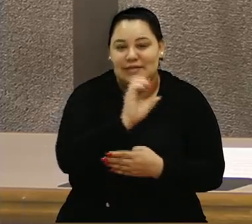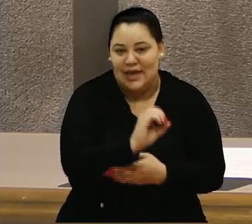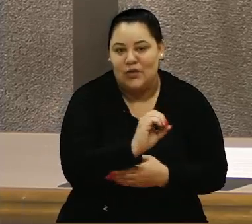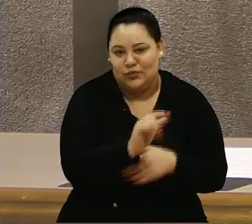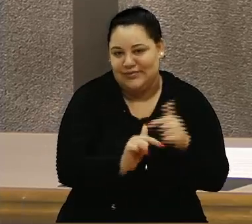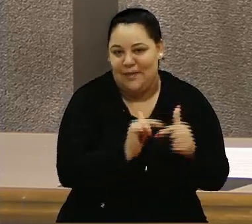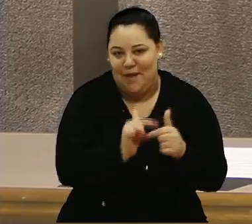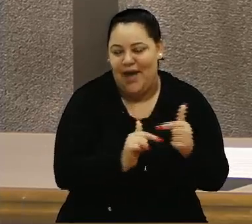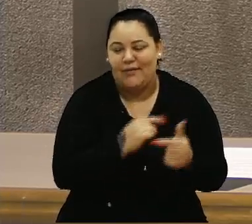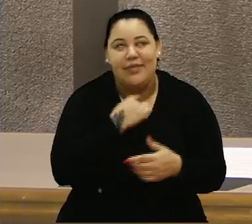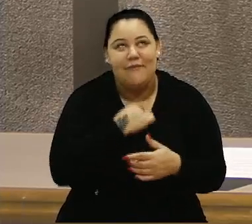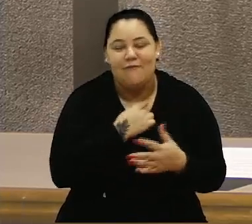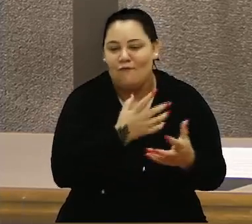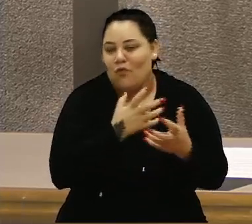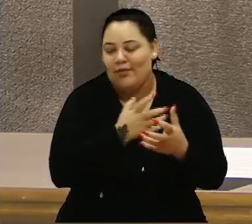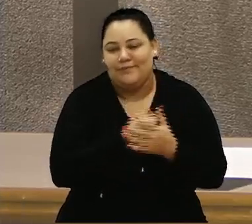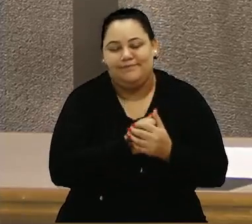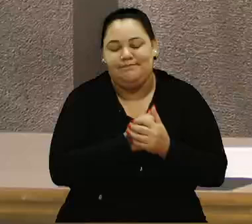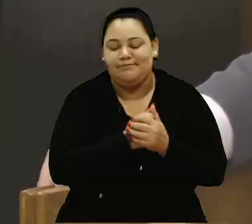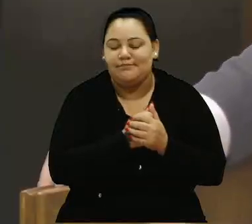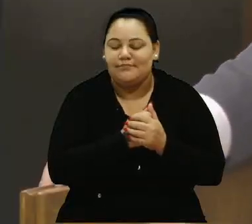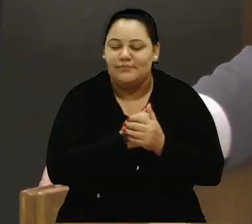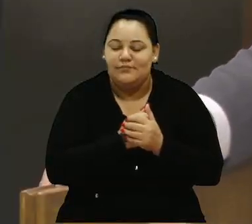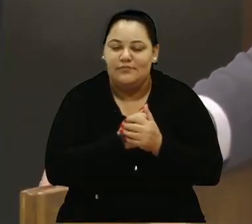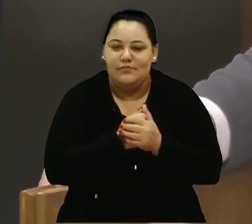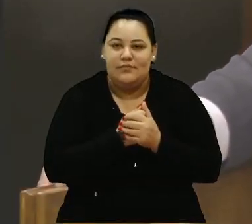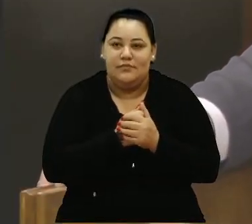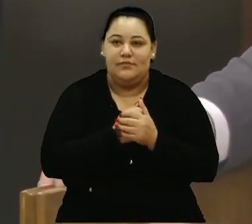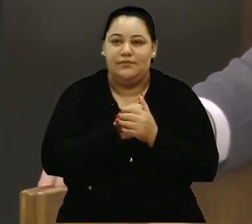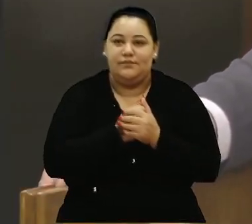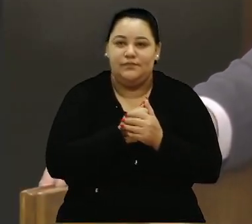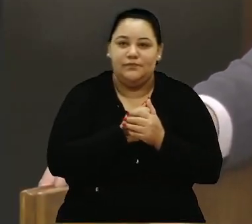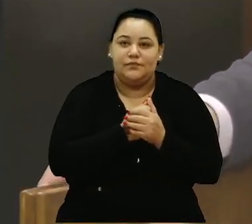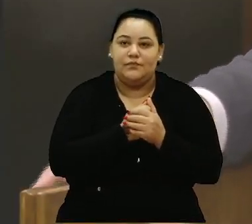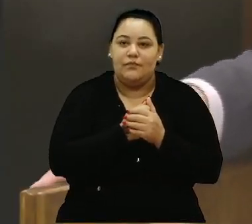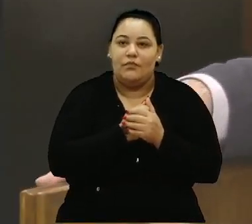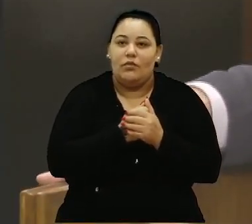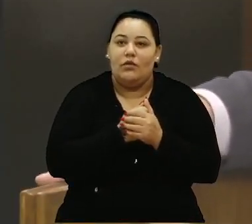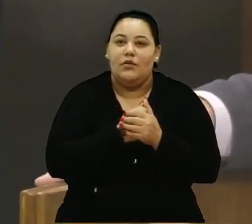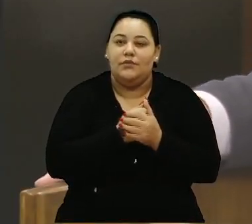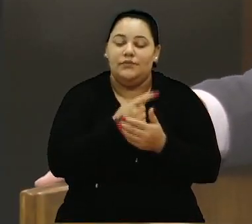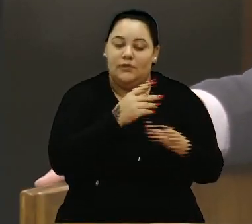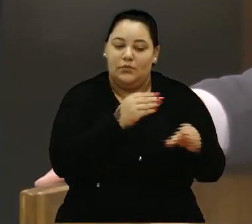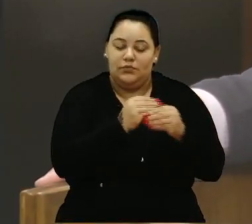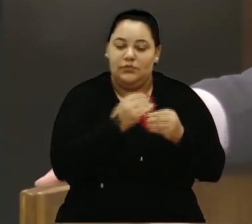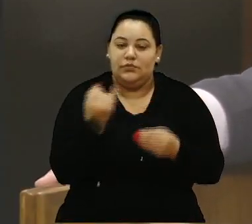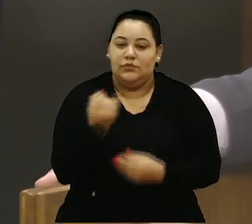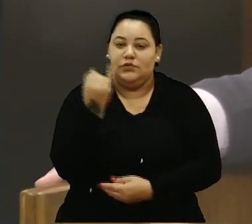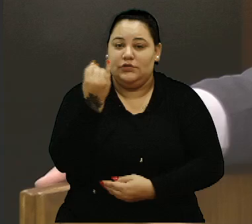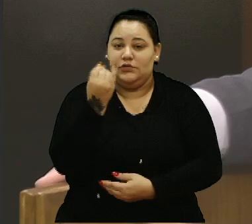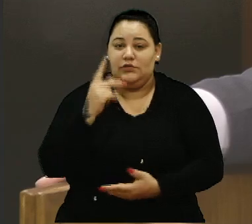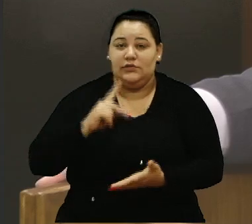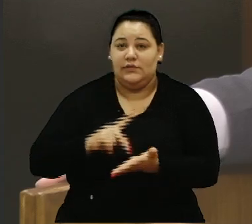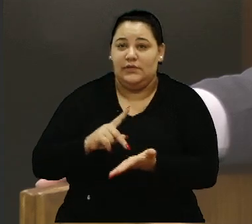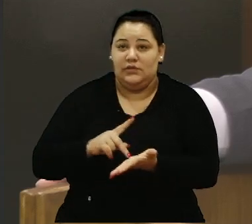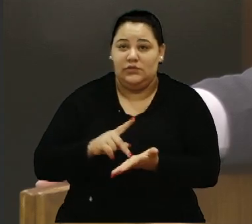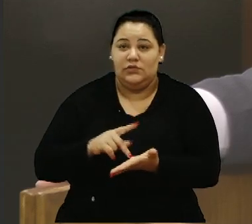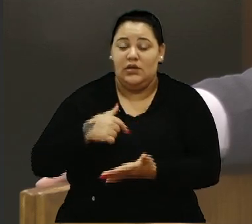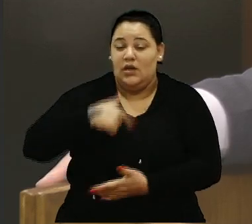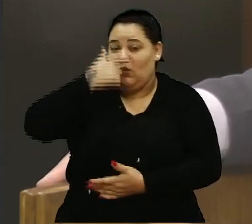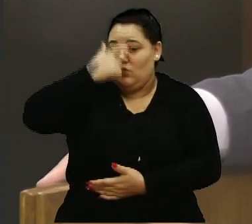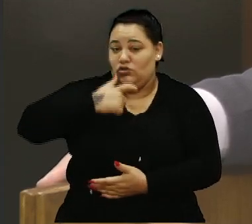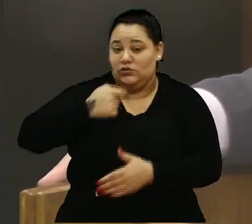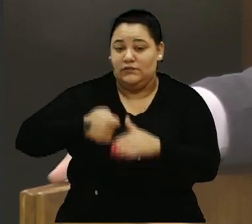sempre. Obrigada. Com certeza. Obrigado, vereadora Marisol Santos, sua contribuição também é oportuna e, de fato, né, eu acho que